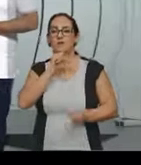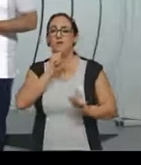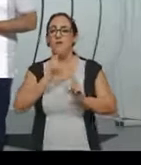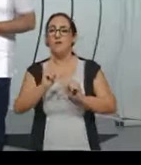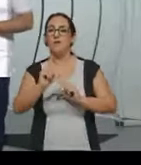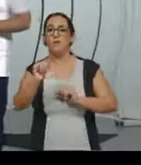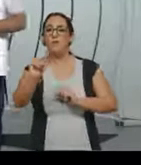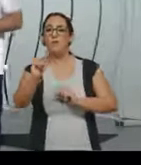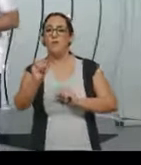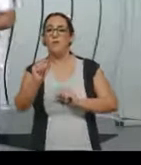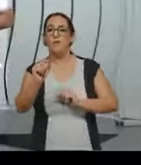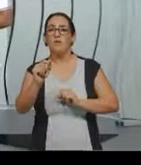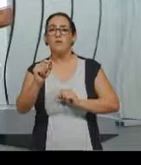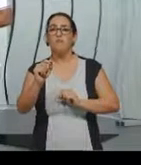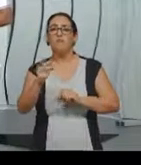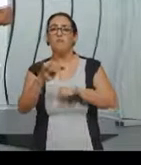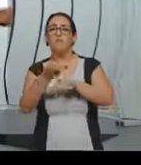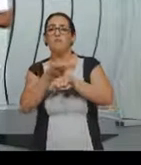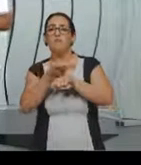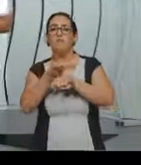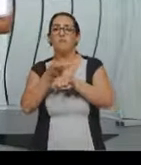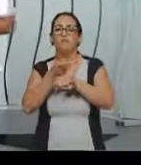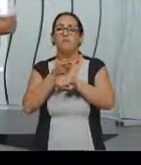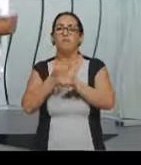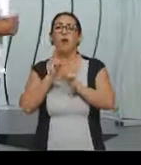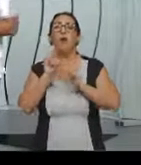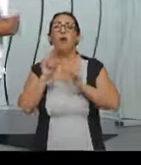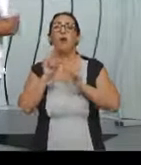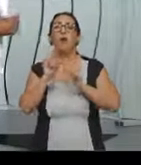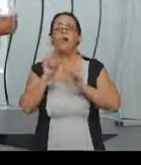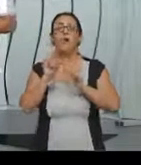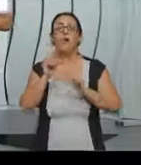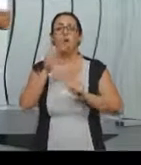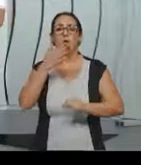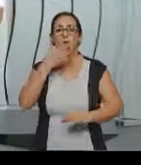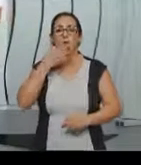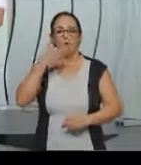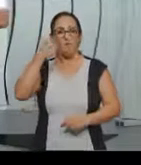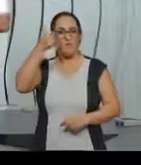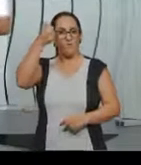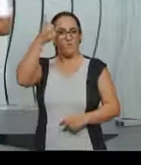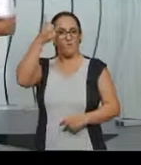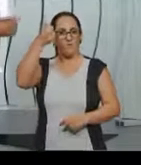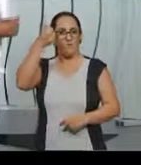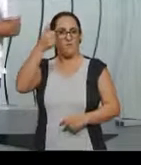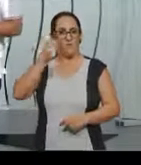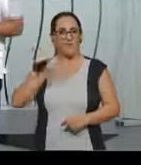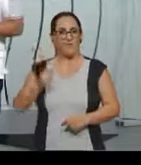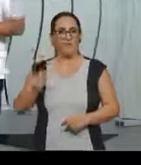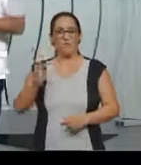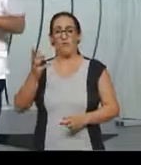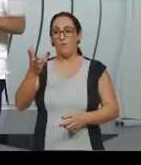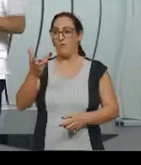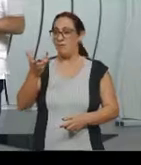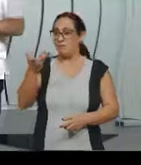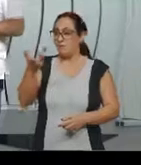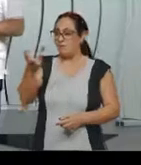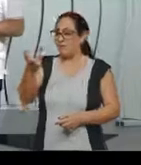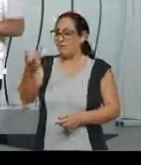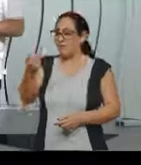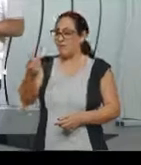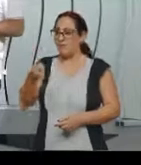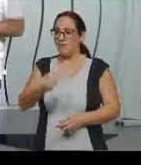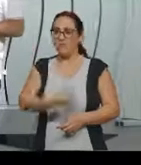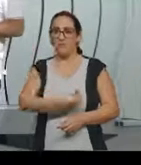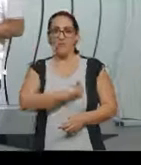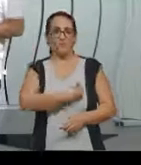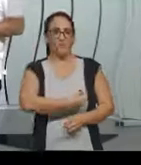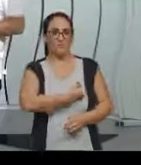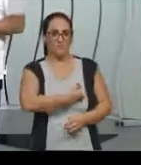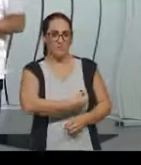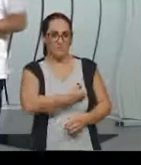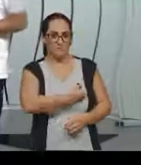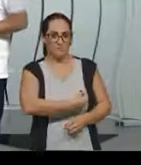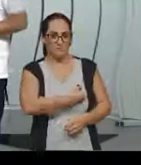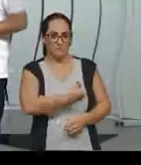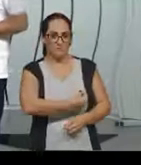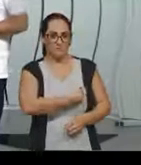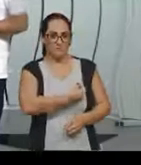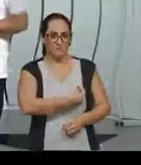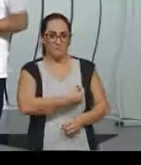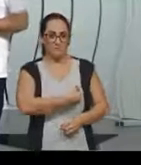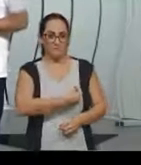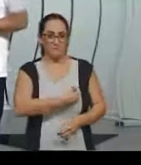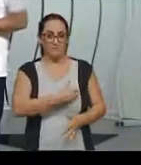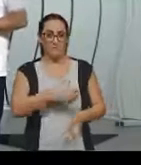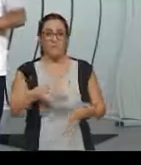de melhores condições de vida. Essa é uma realidade que está presente até hoje, infelizmente, no Nordeste.